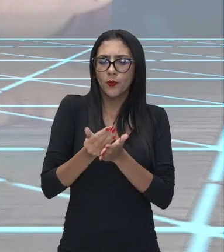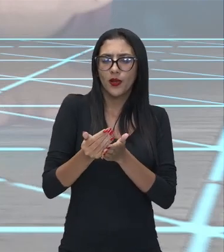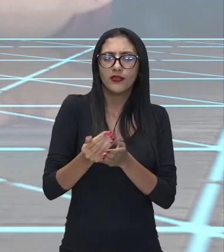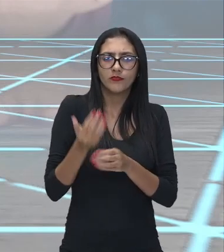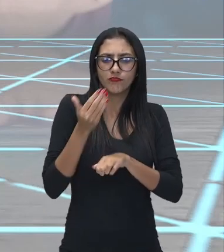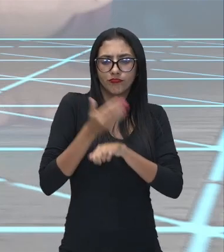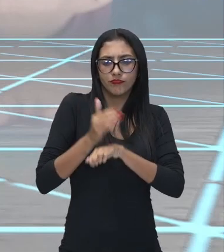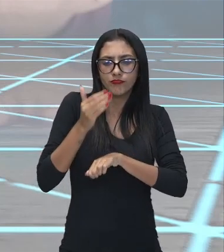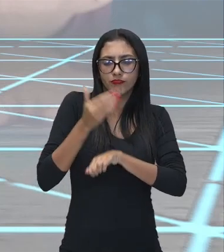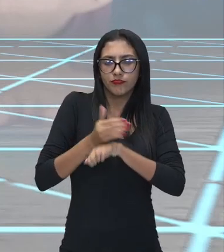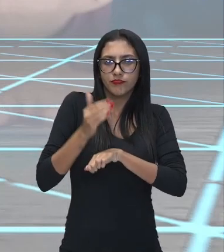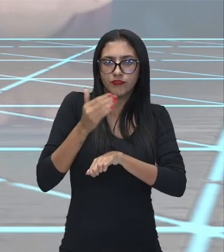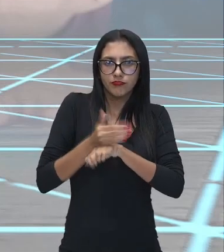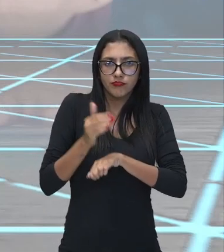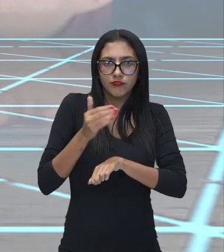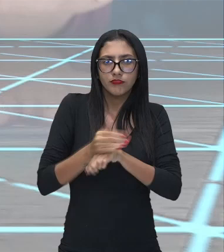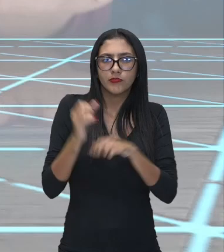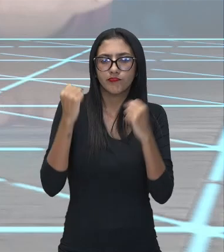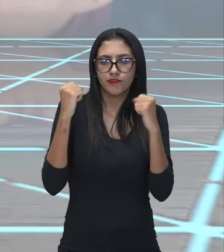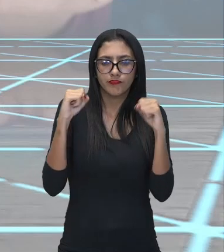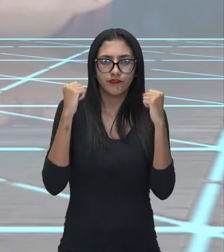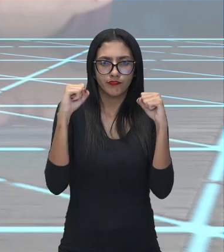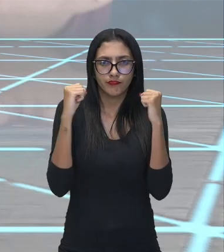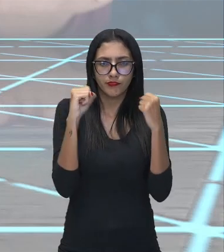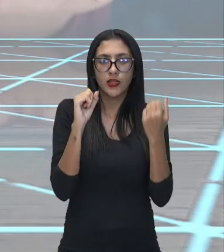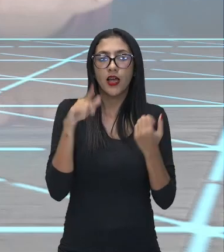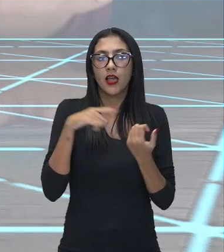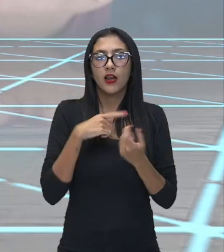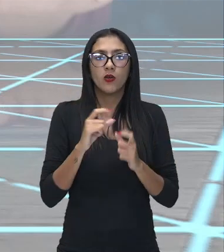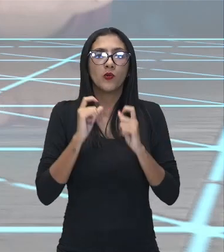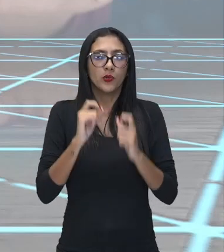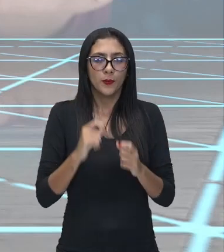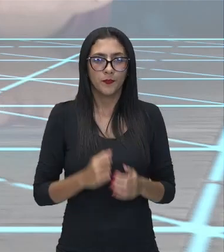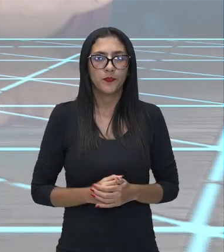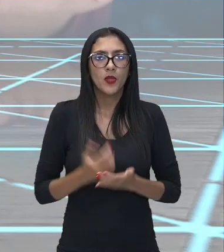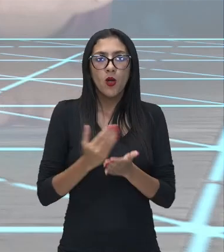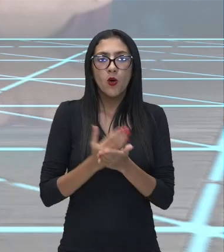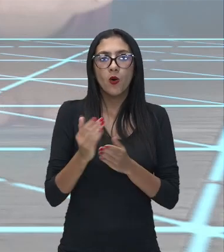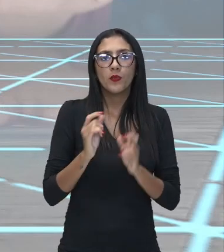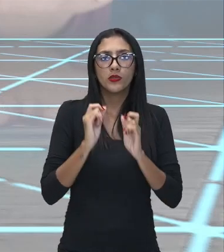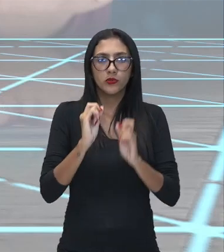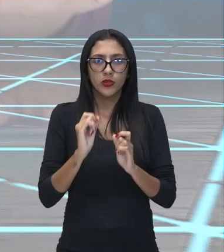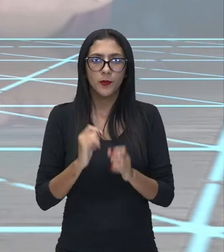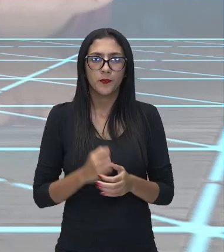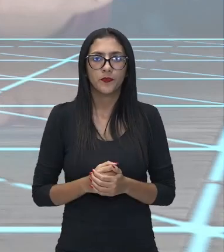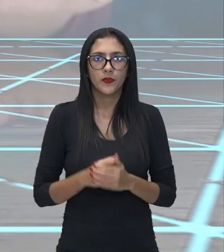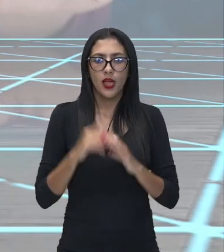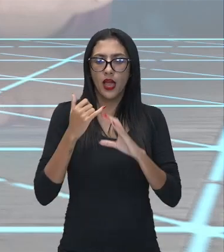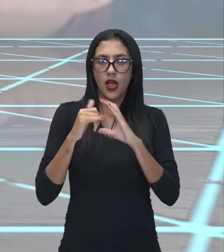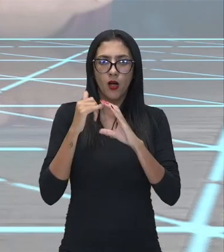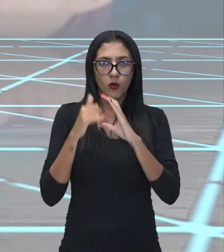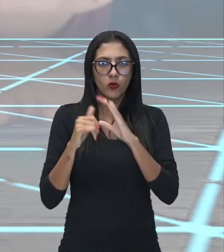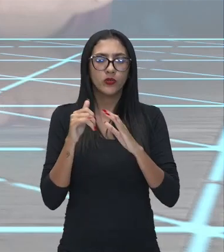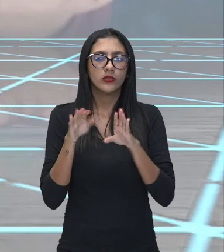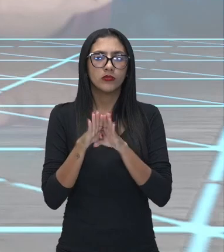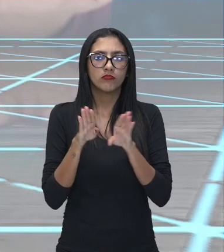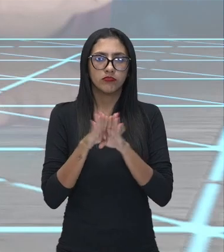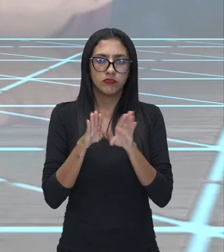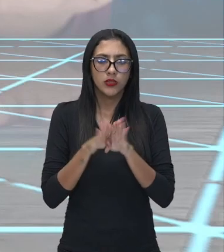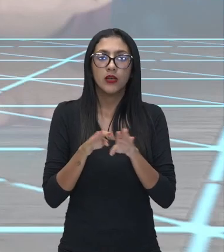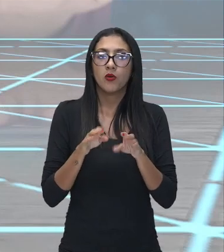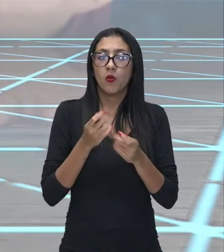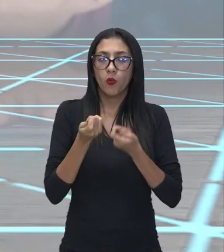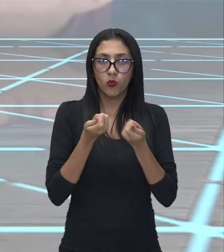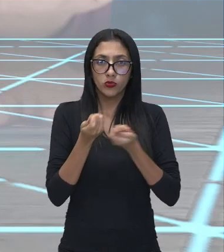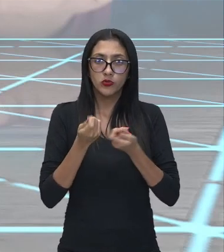fazer exercícios físicos, ela aumenta o seu gasto calórico, acaba também preservando a massa muscular,